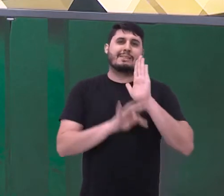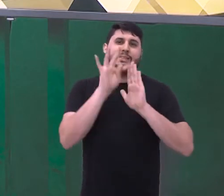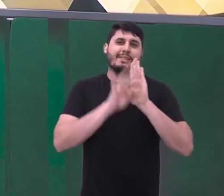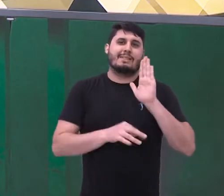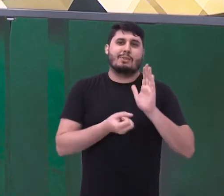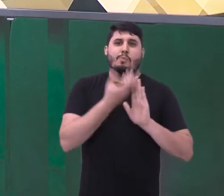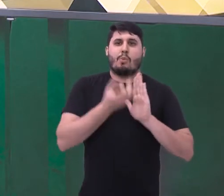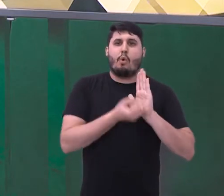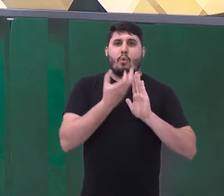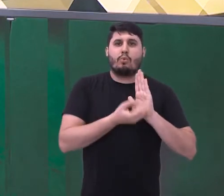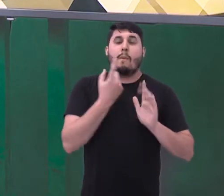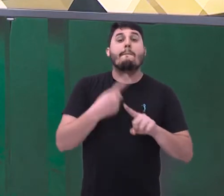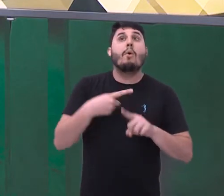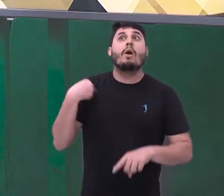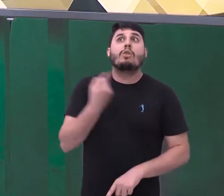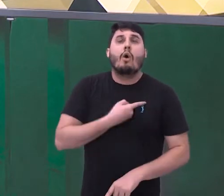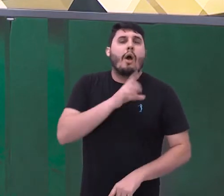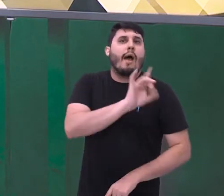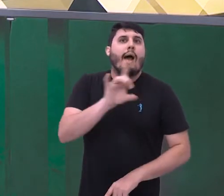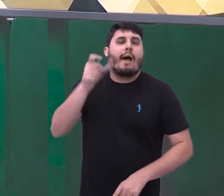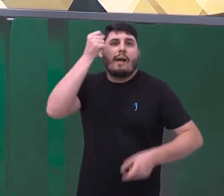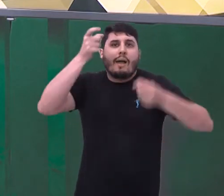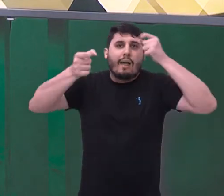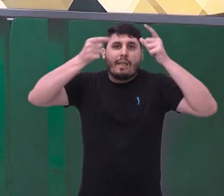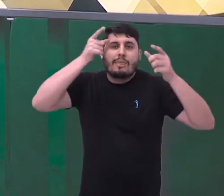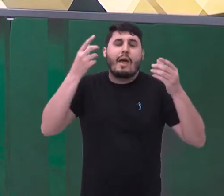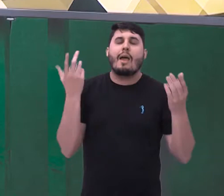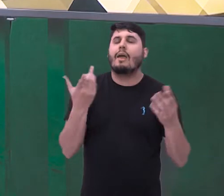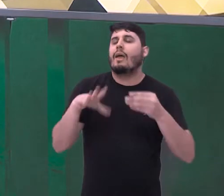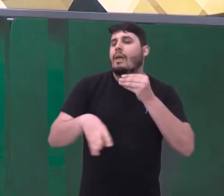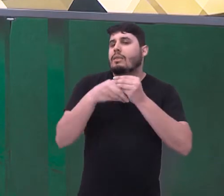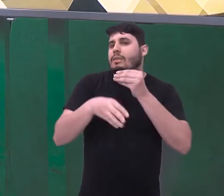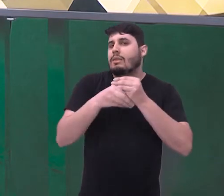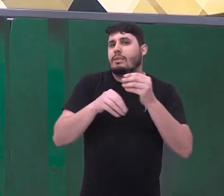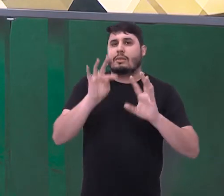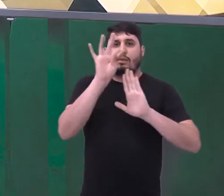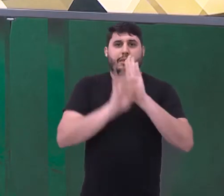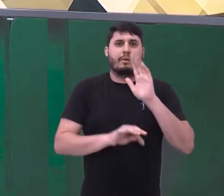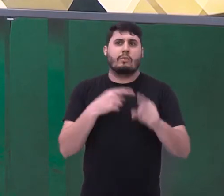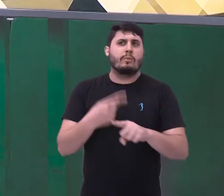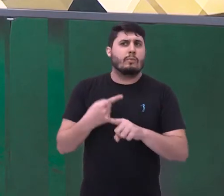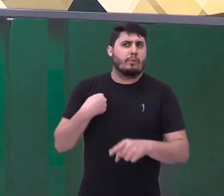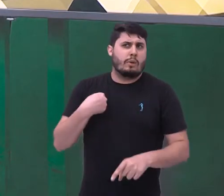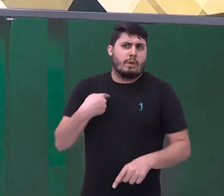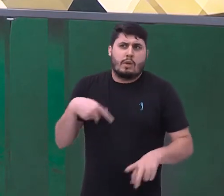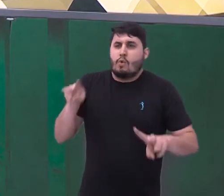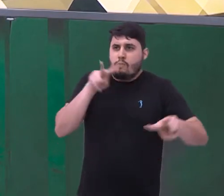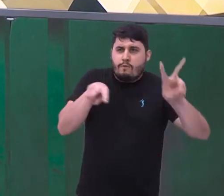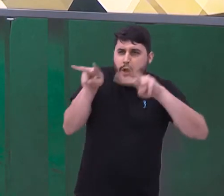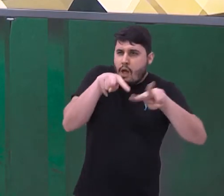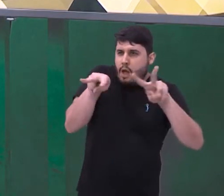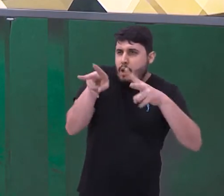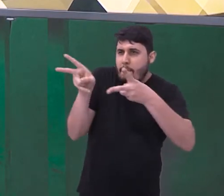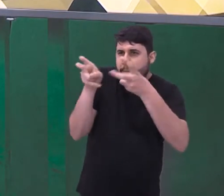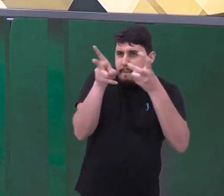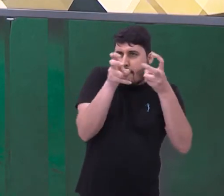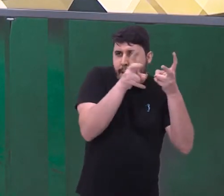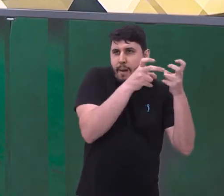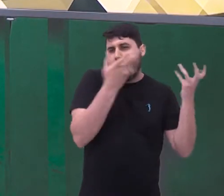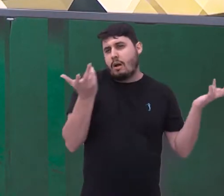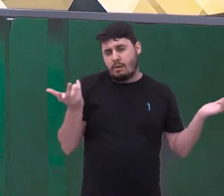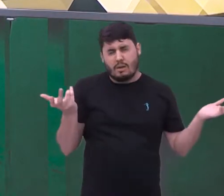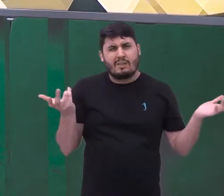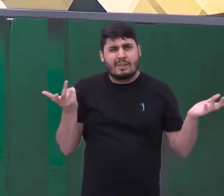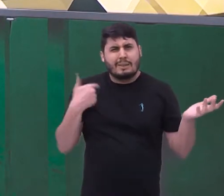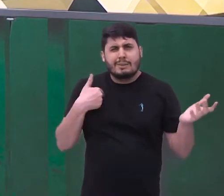agora os produtores da nova ideia. Claro, eu ouço, eu escuto, que ouvir e escutar é a mesma coisa,